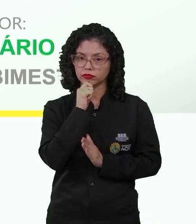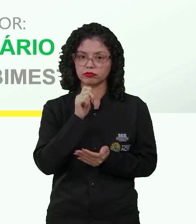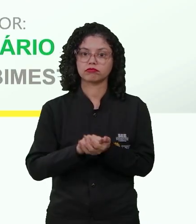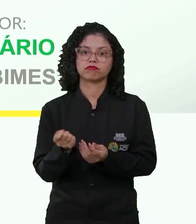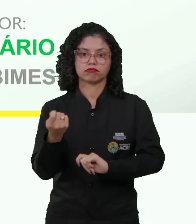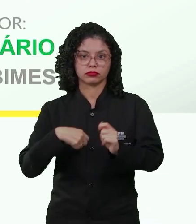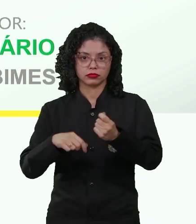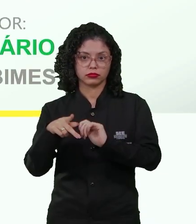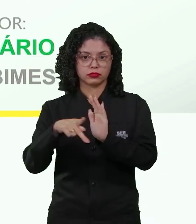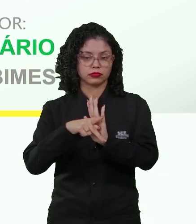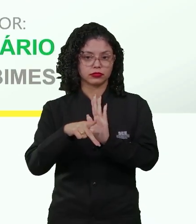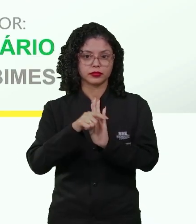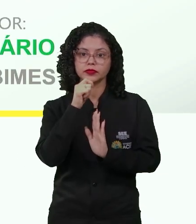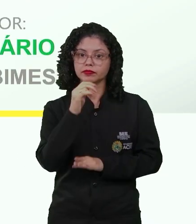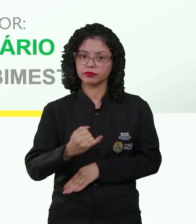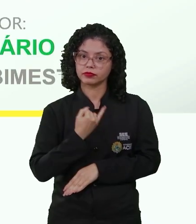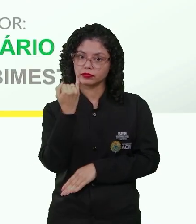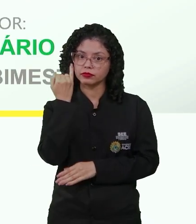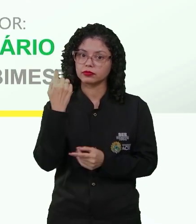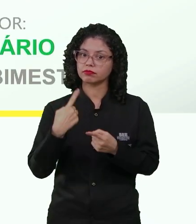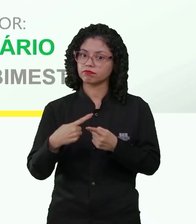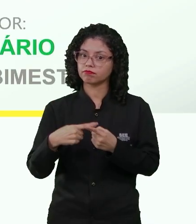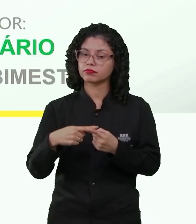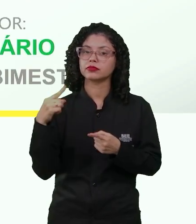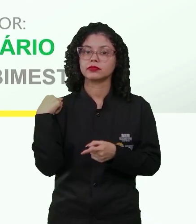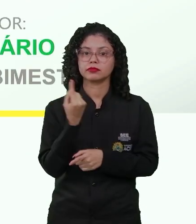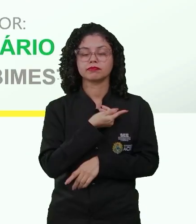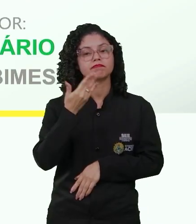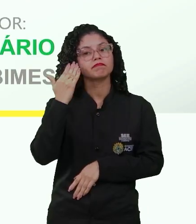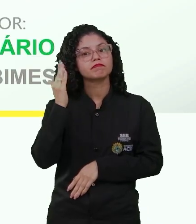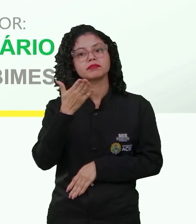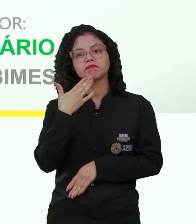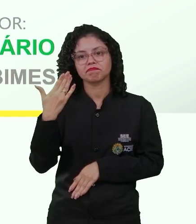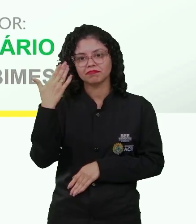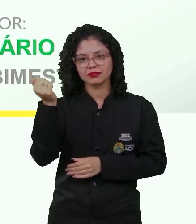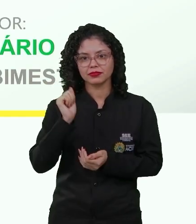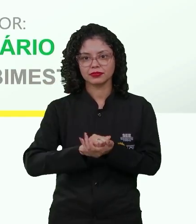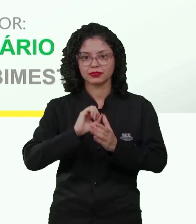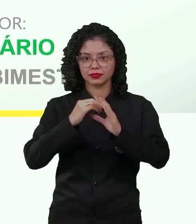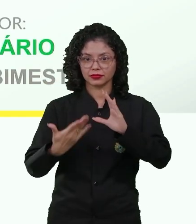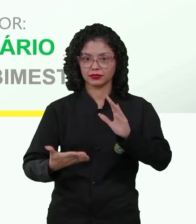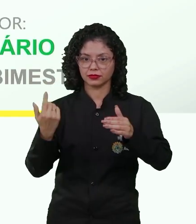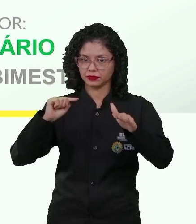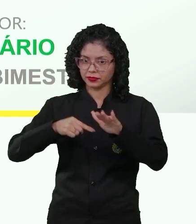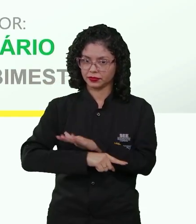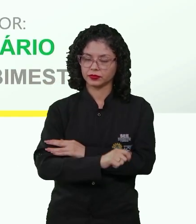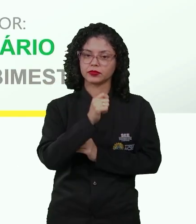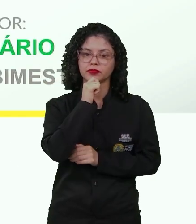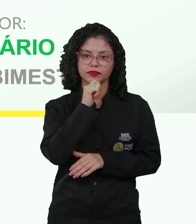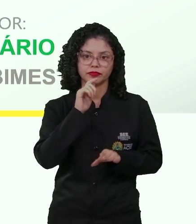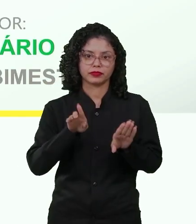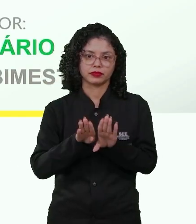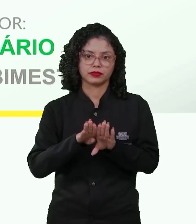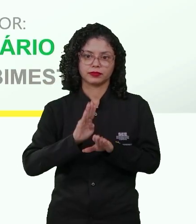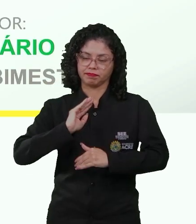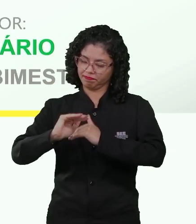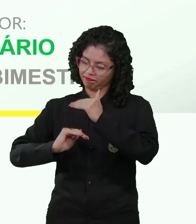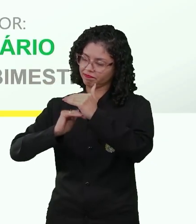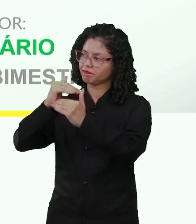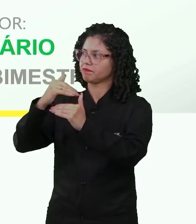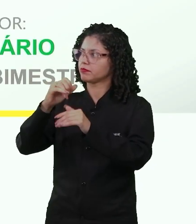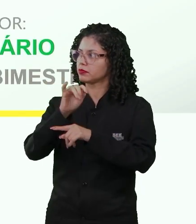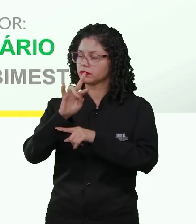dependência econômica é importante porque permite a gente compreender as causas profundas do